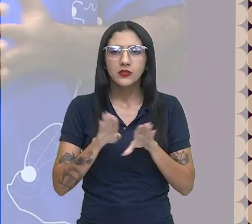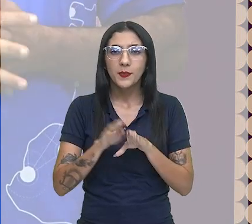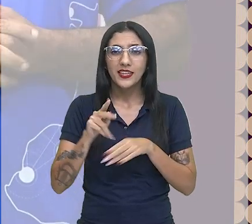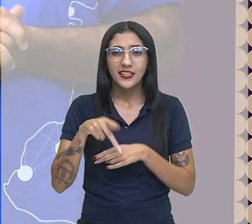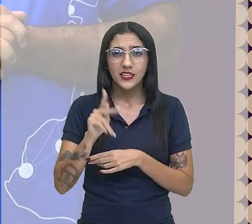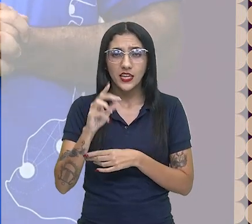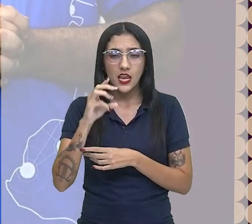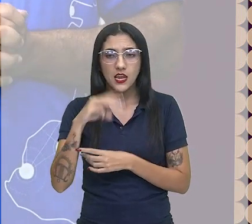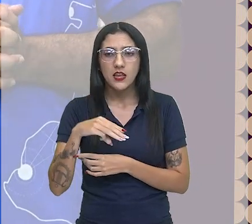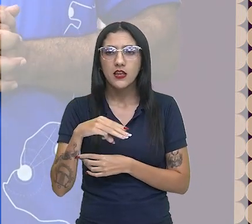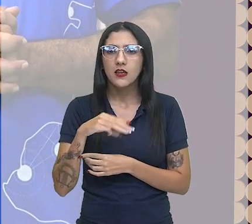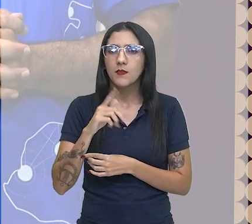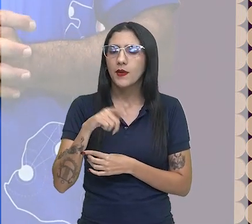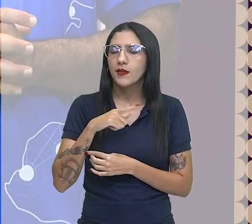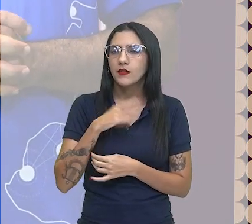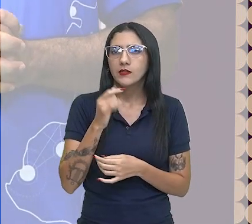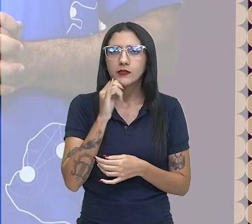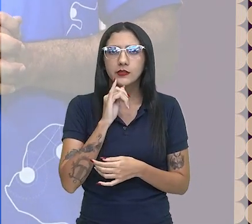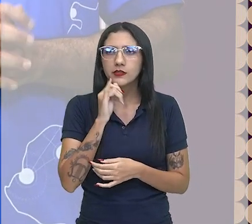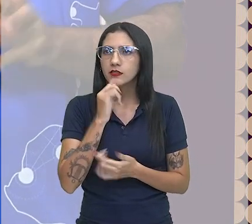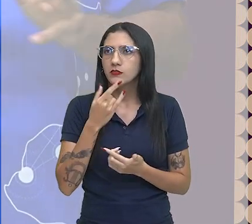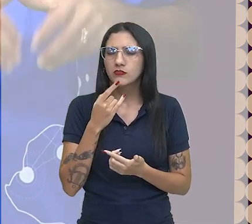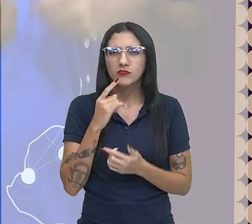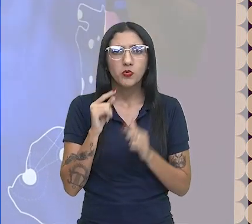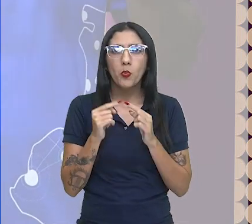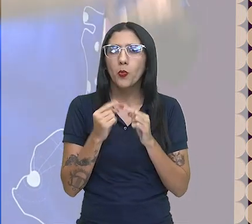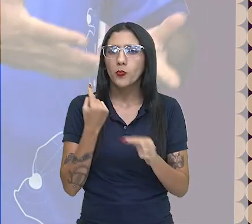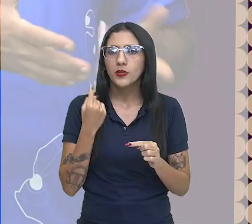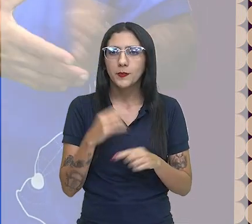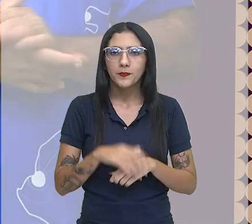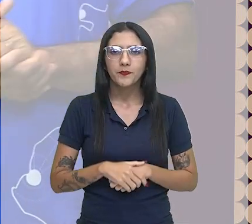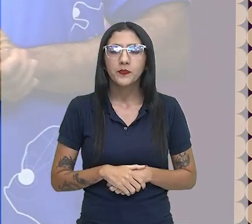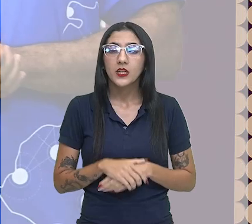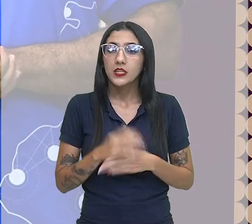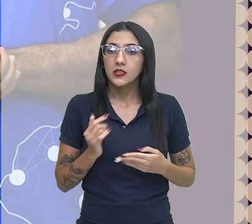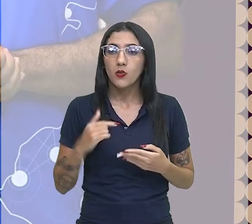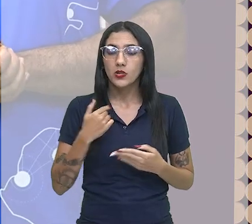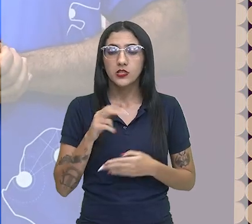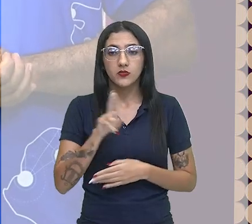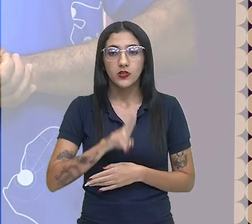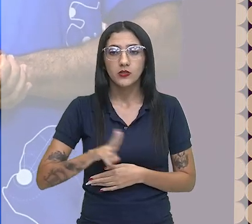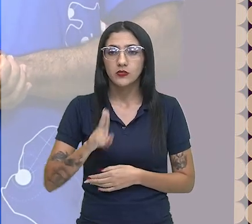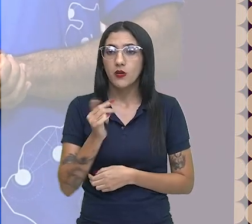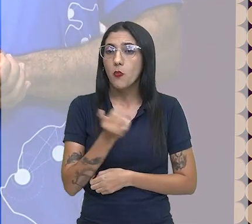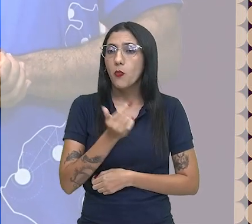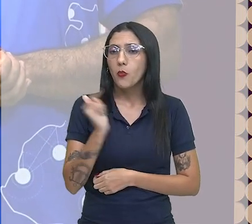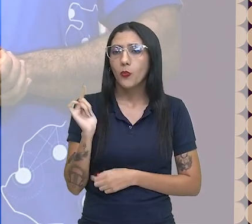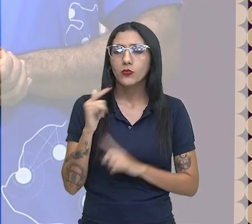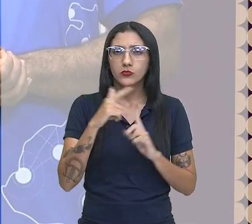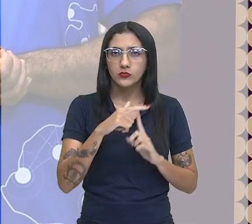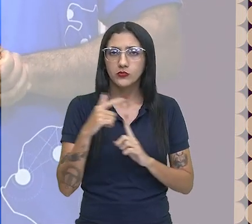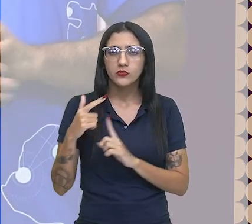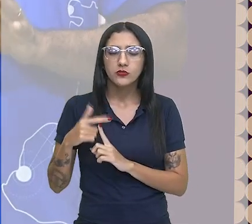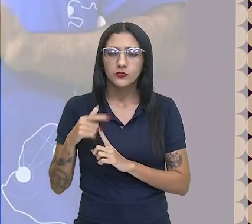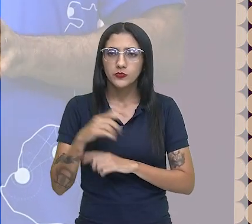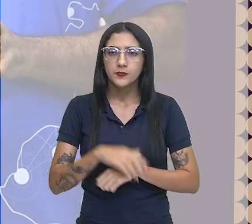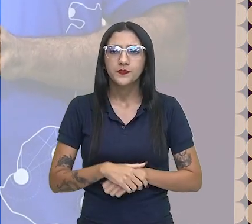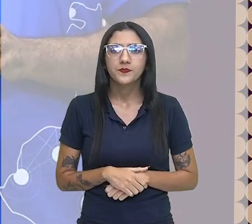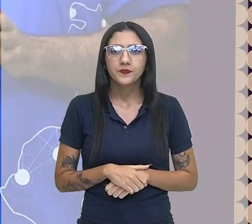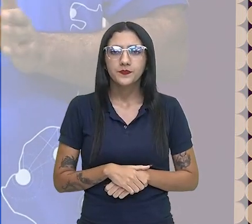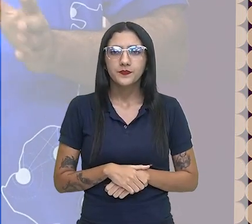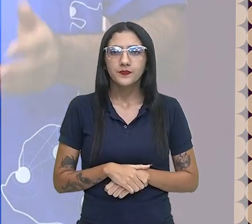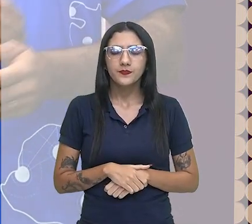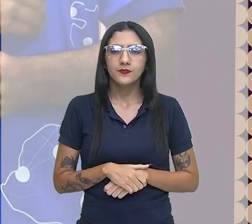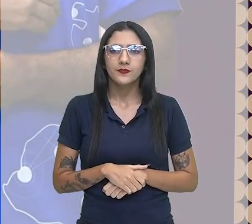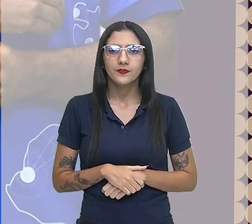já se torna uma unidade inadequada. Então, a gente usa outras unidades para fazer essas medições, tá? Então,